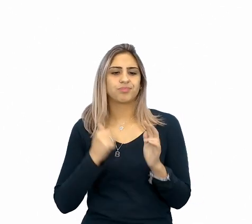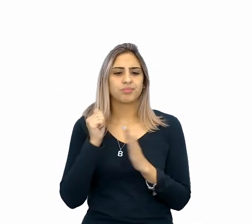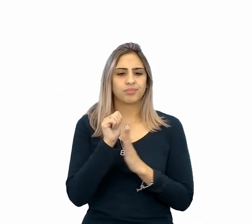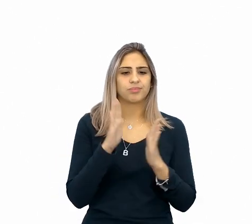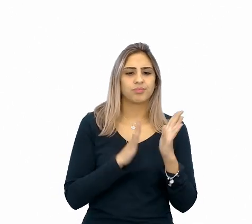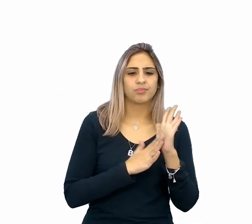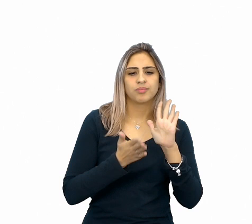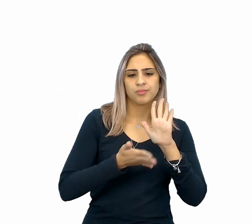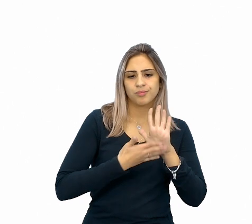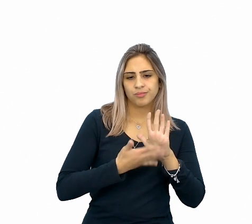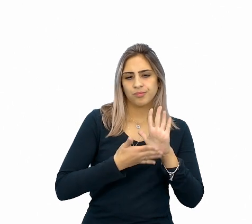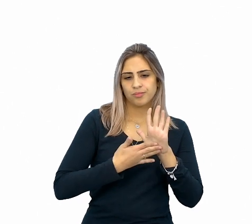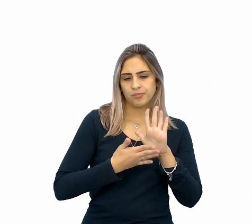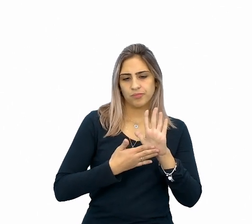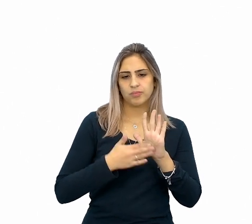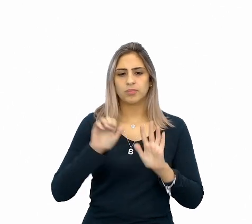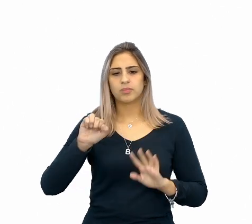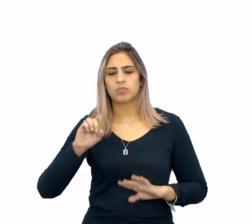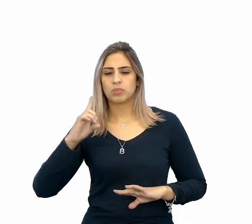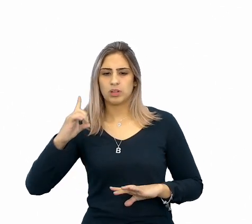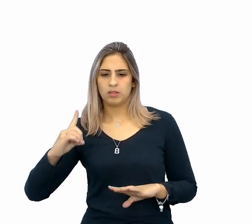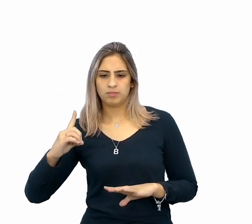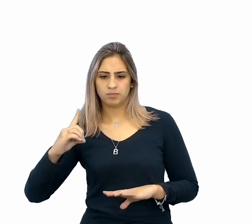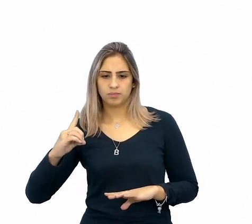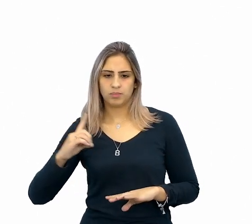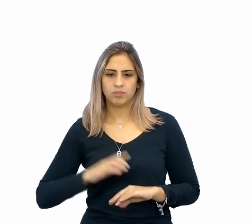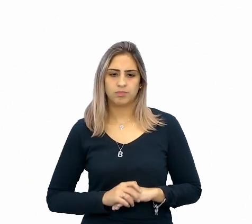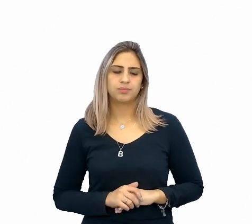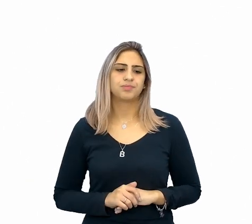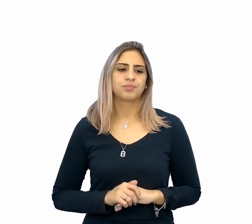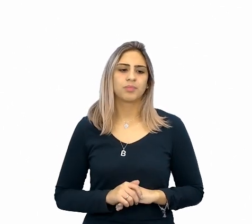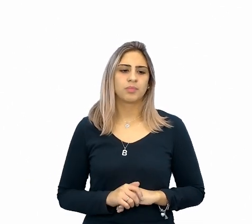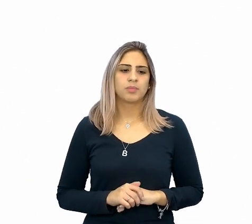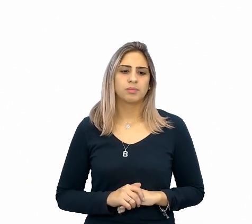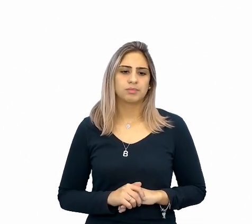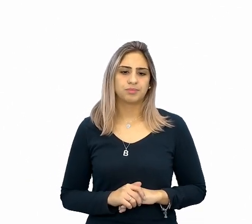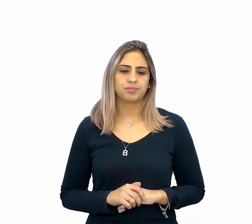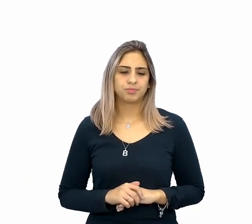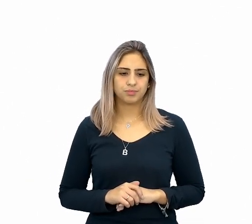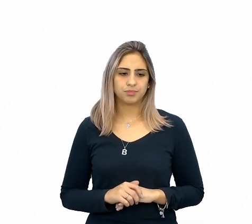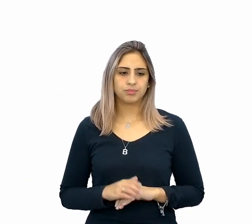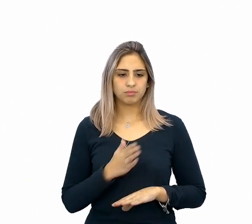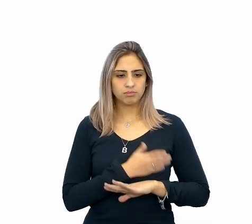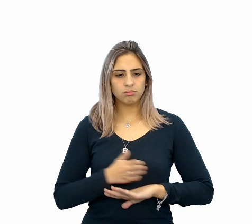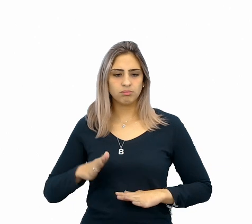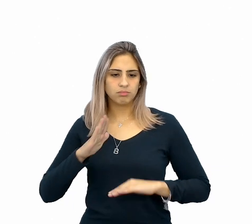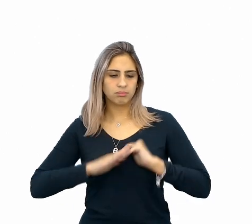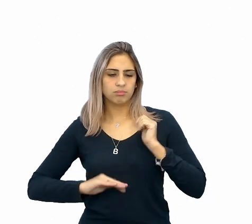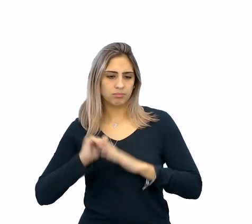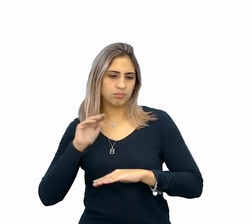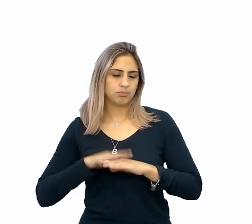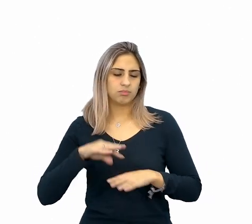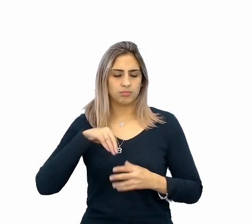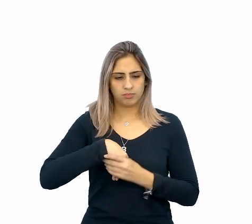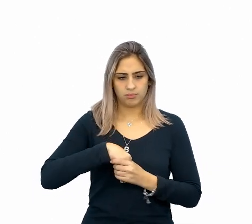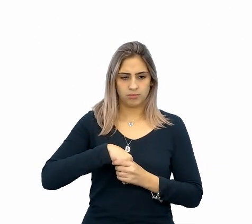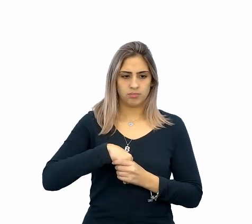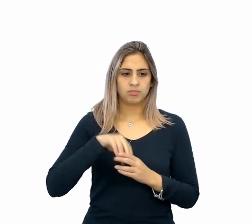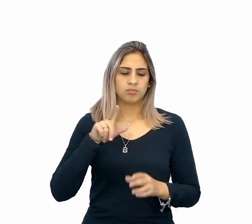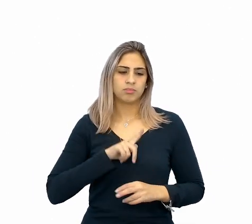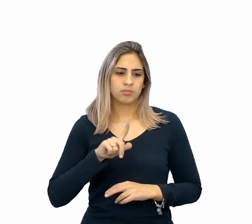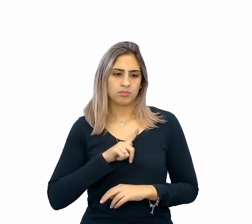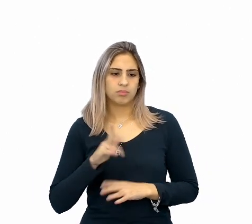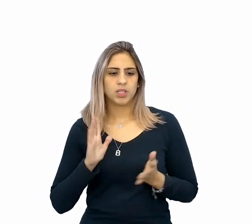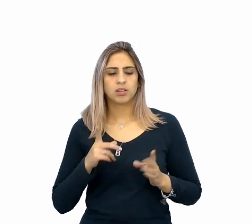algumas atividades que estão propostas na sequência, a partir das habilidades que estão